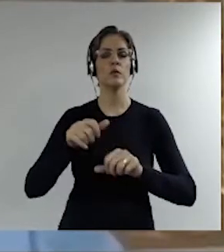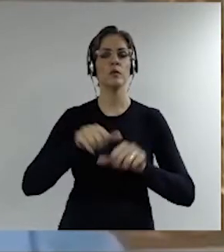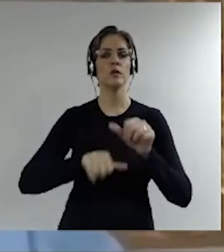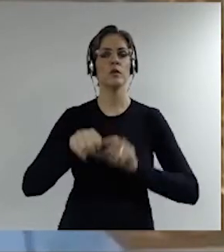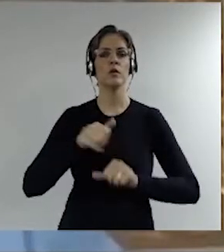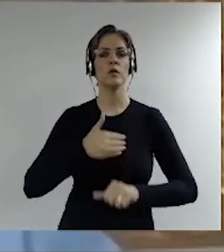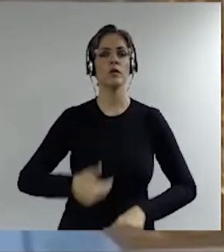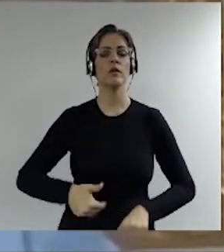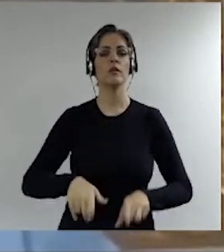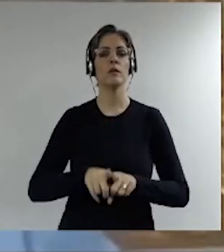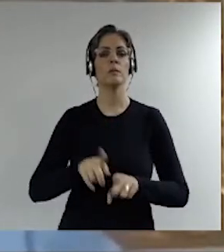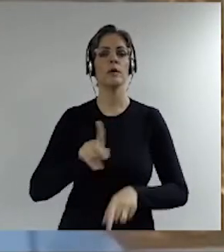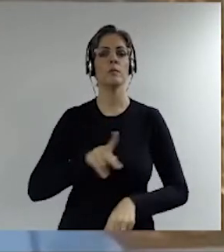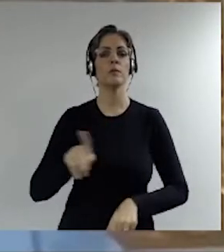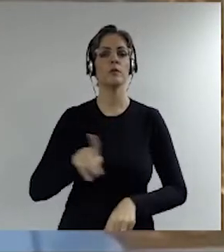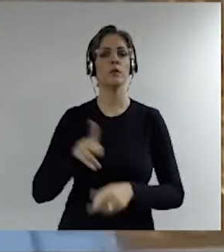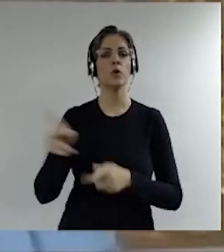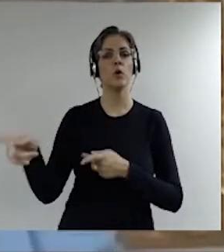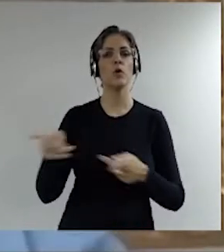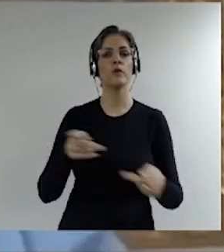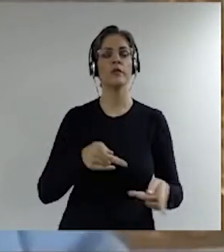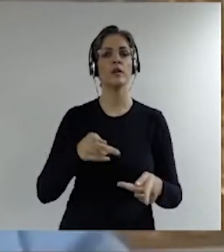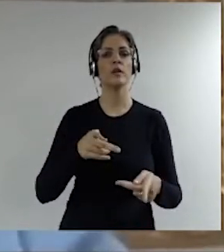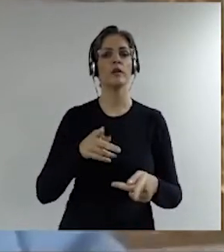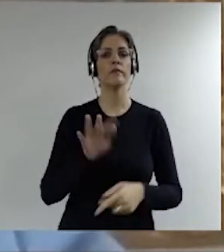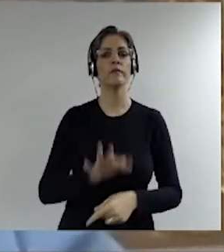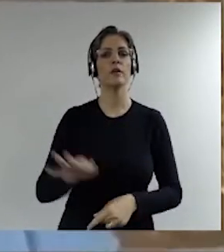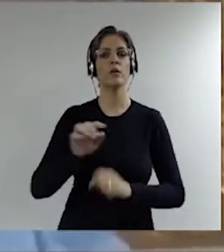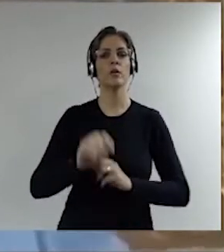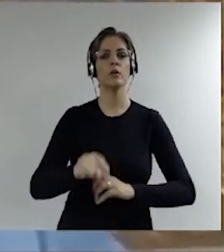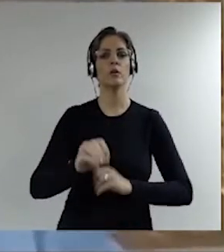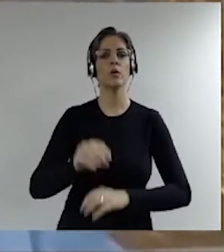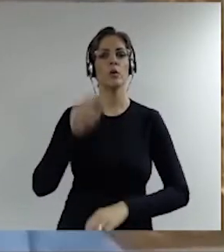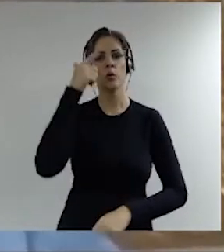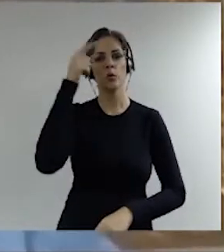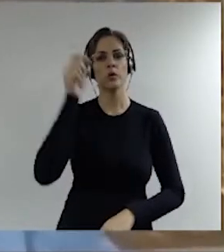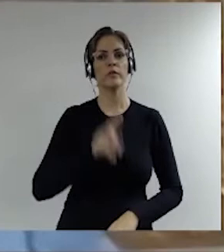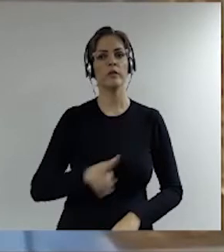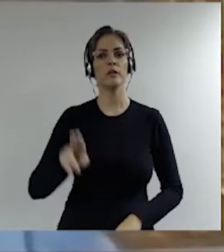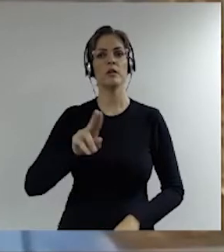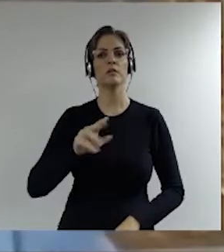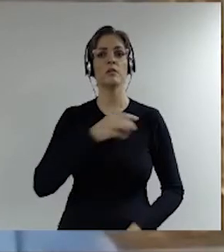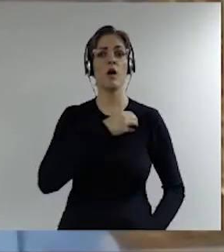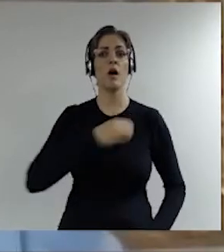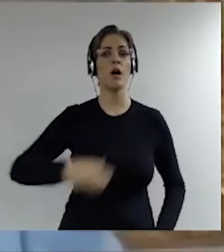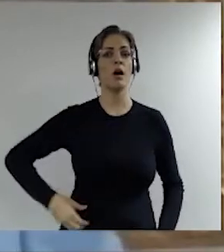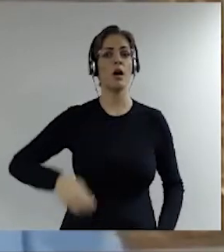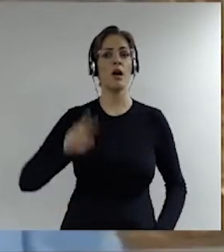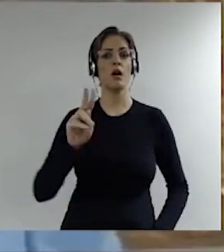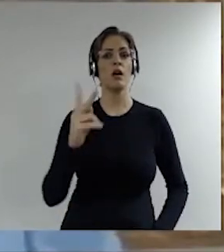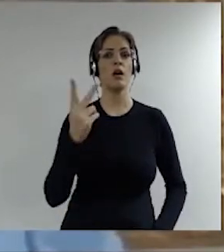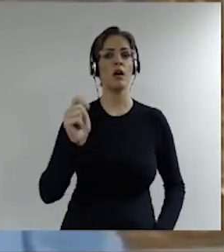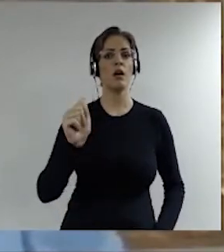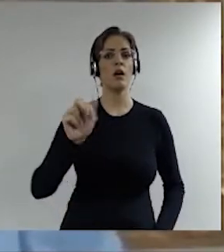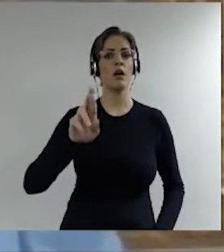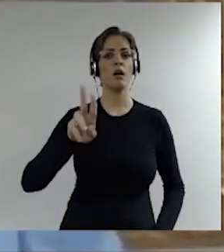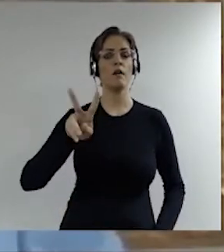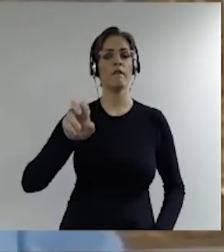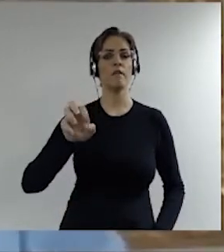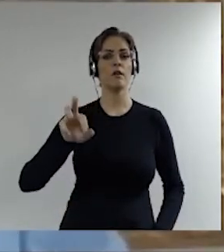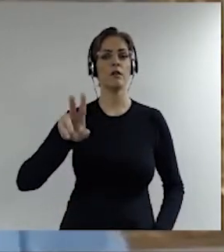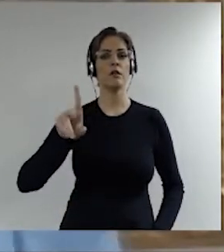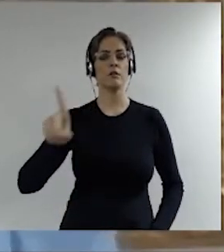mais recentemente, professora convidada da Faculdade de Educação da Universidade de Harvard. Professora Cláudia Costin, a educação sempre é